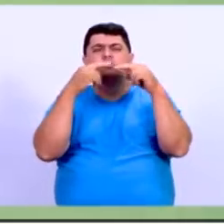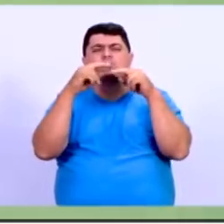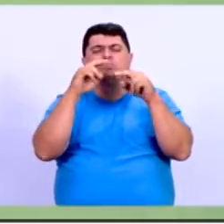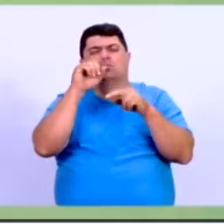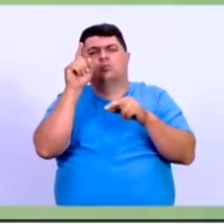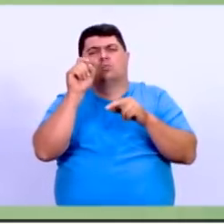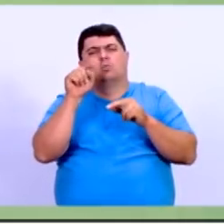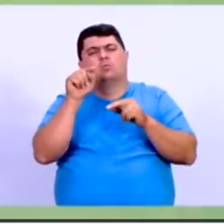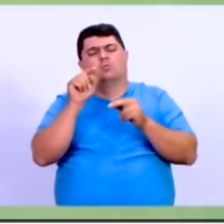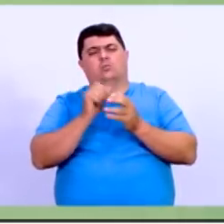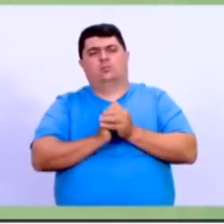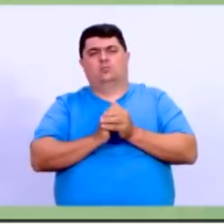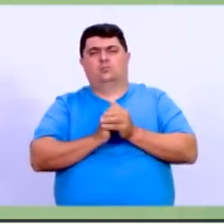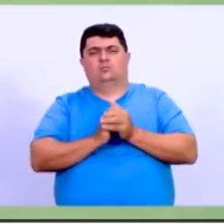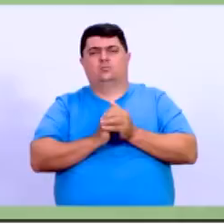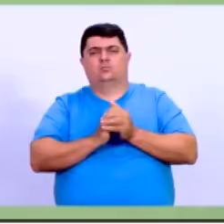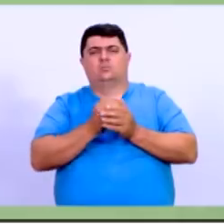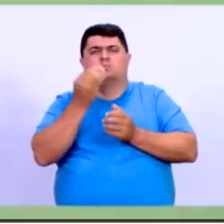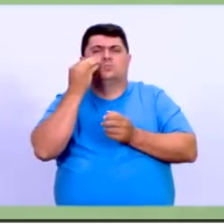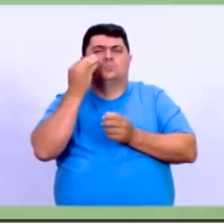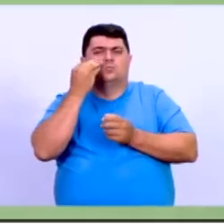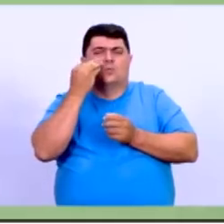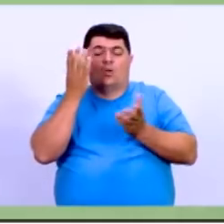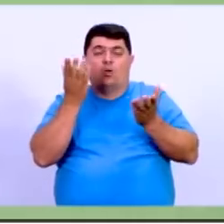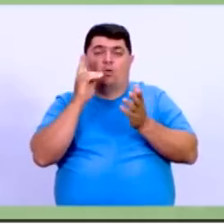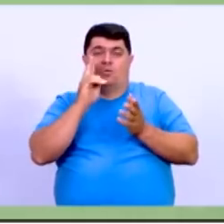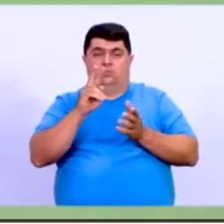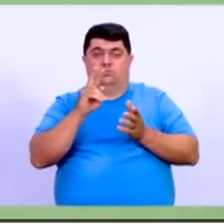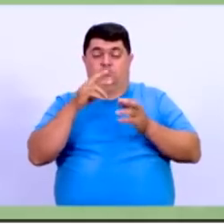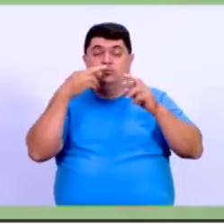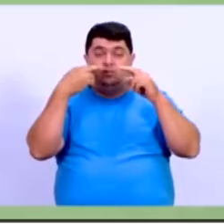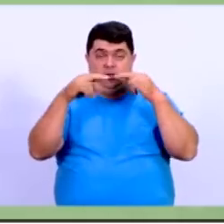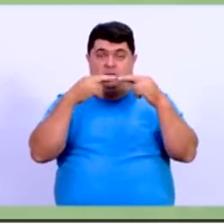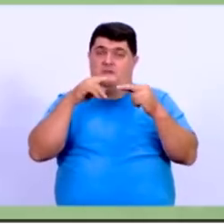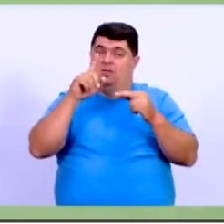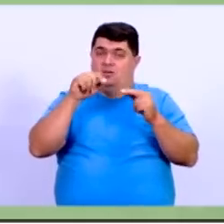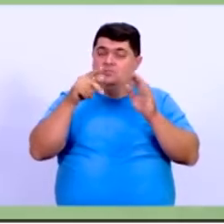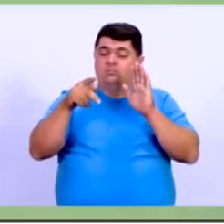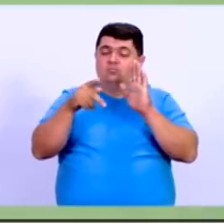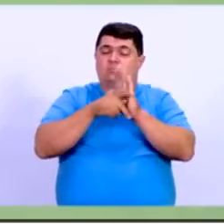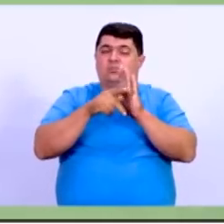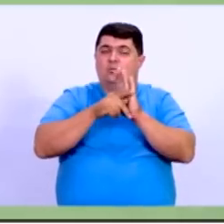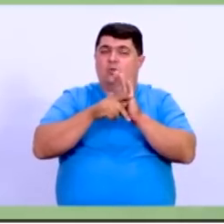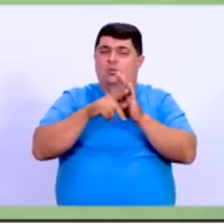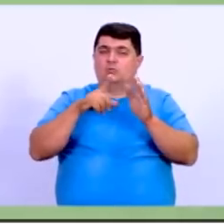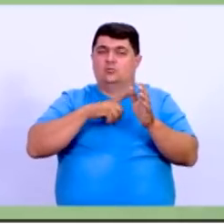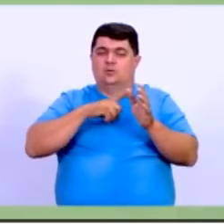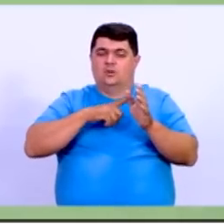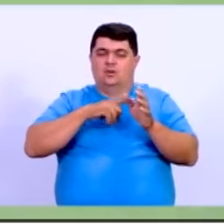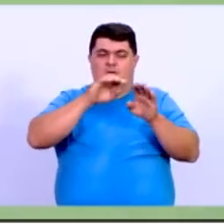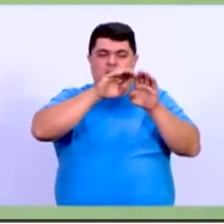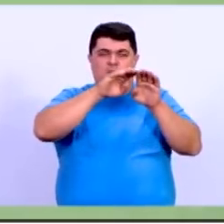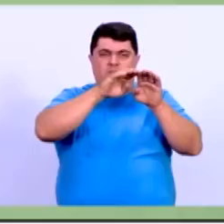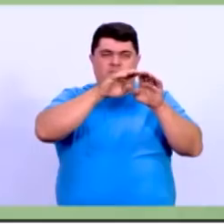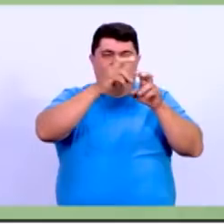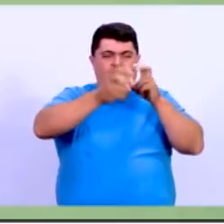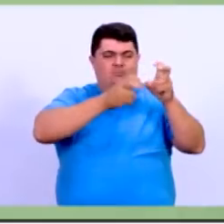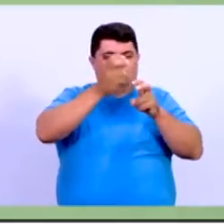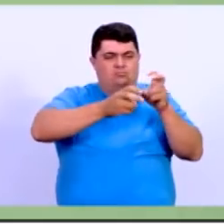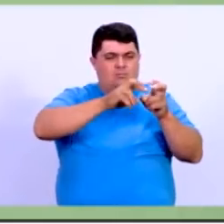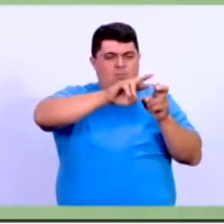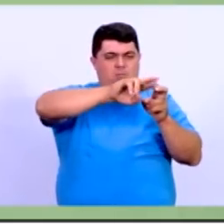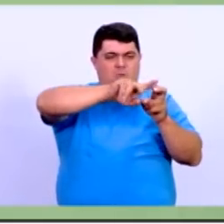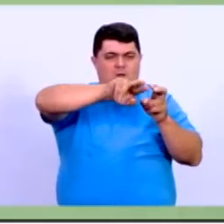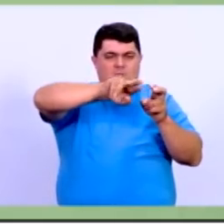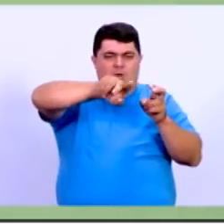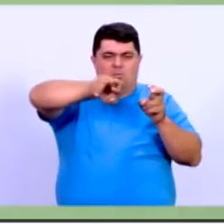computadores? Olha no quadro aí de vocês, olha só. Uma rede de computadores é formada por um conjunto de